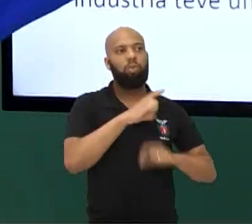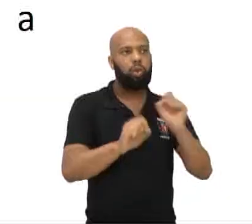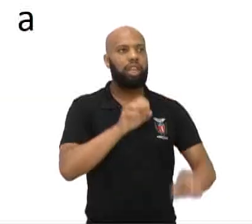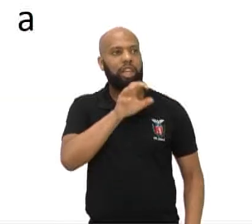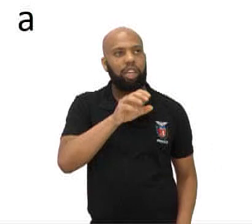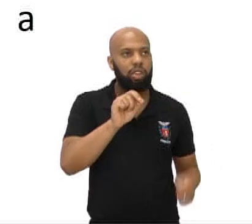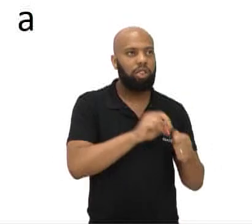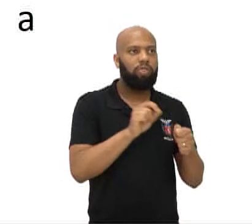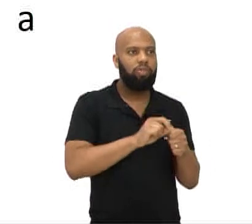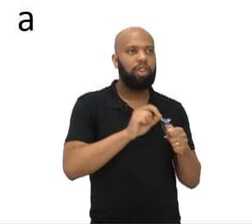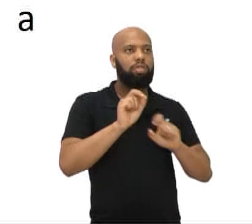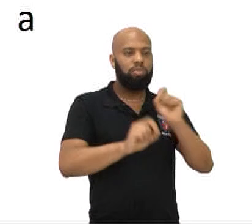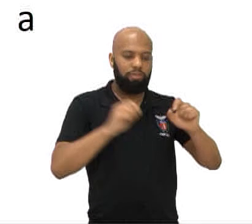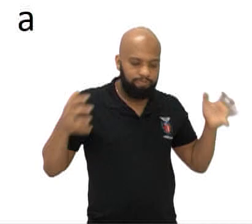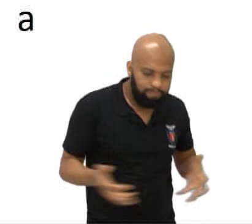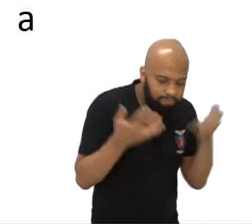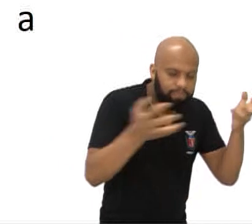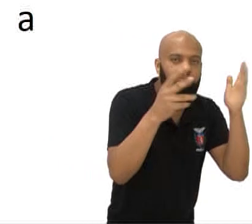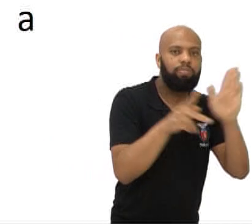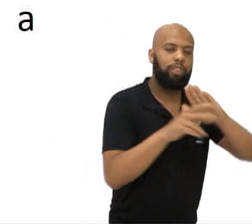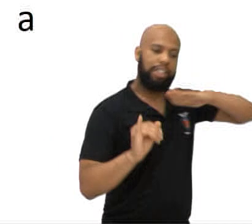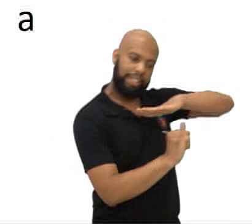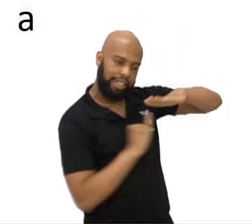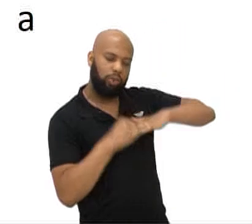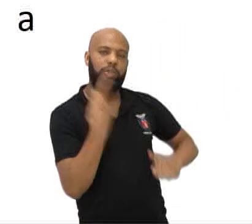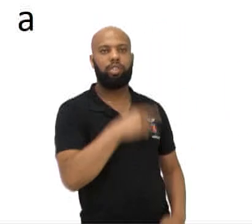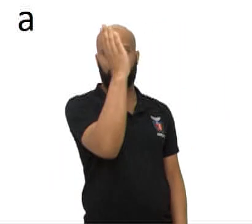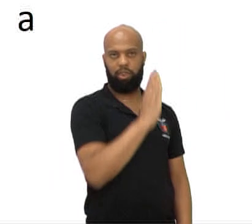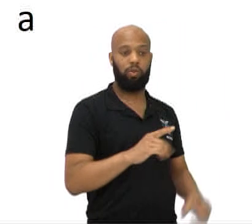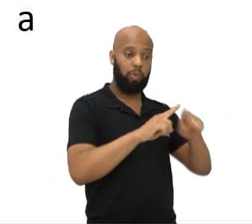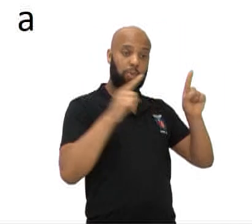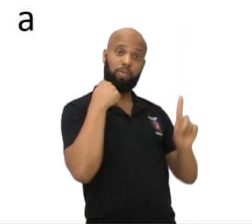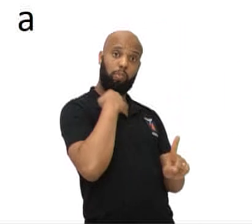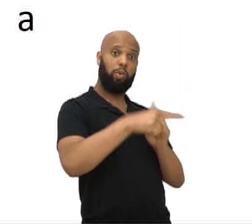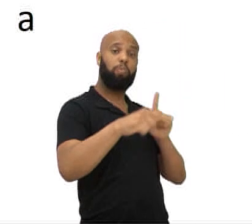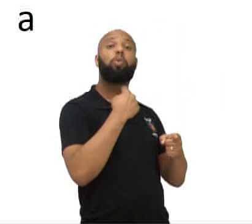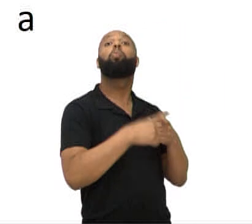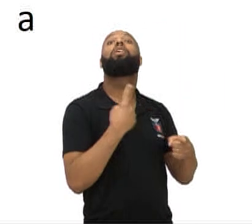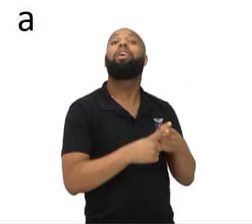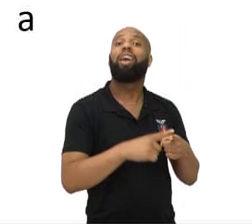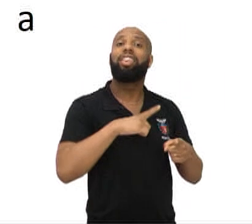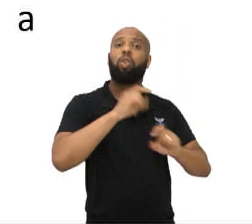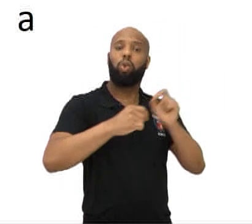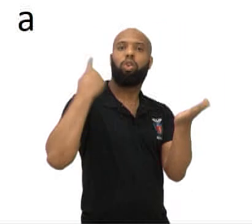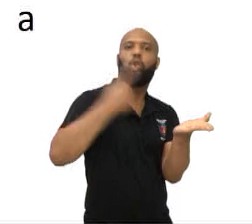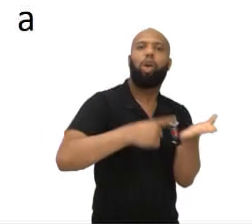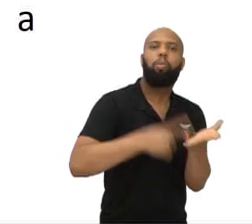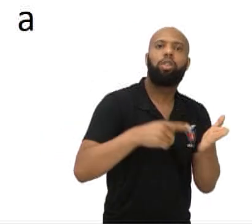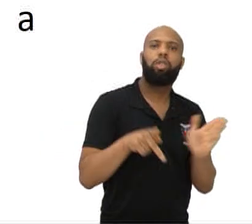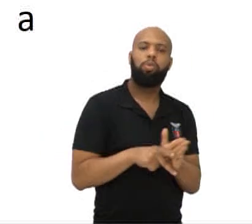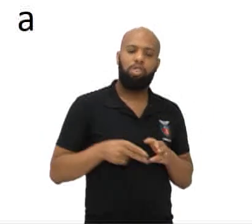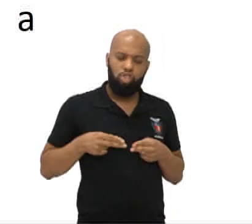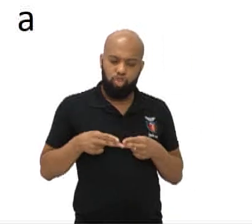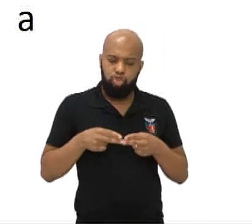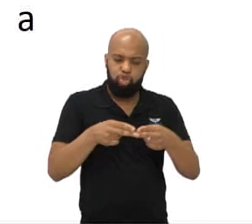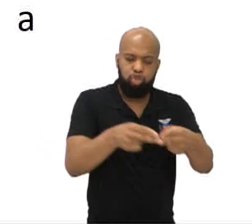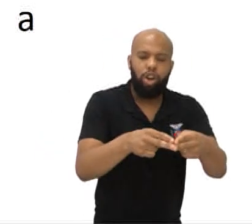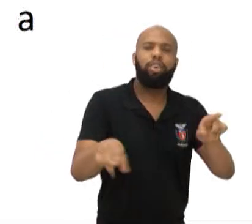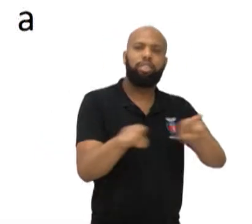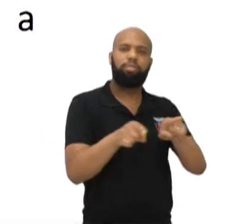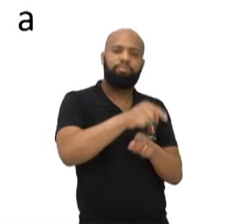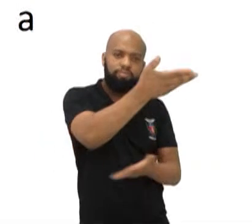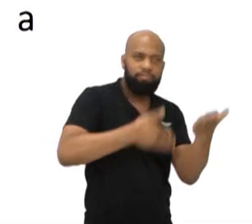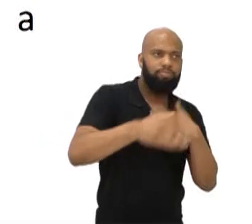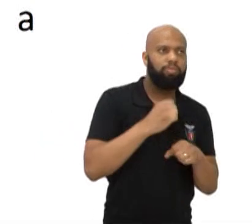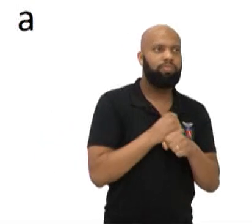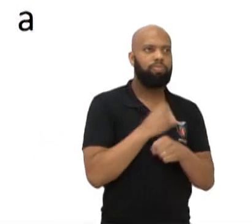isso aí vai acabar favorecendo um pouco a indústria do Brasil, mas vai ser proibido por causa do Tratado de Comércio e Navegação, que acontece em